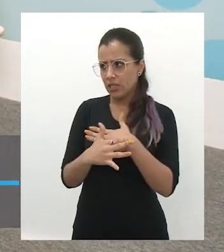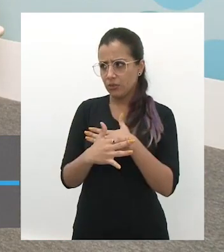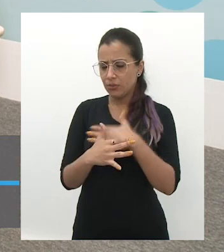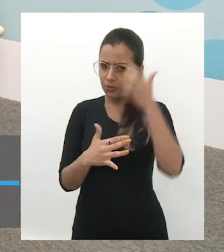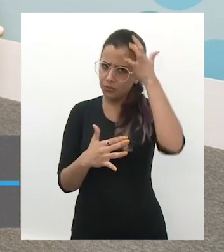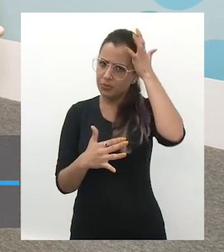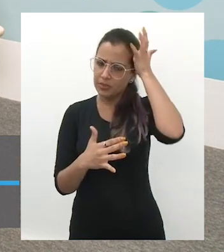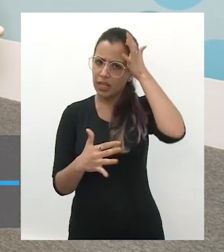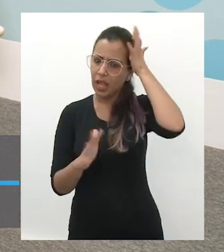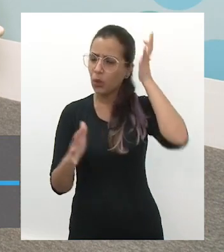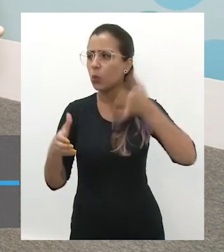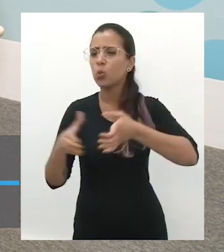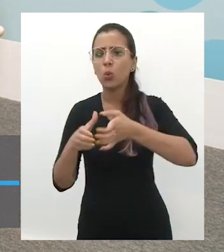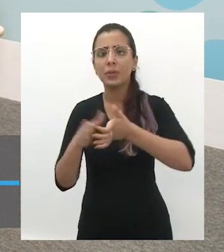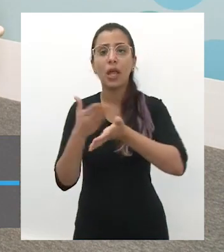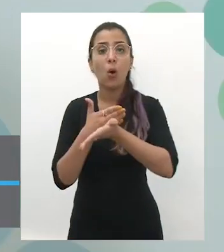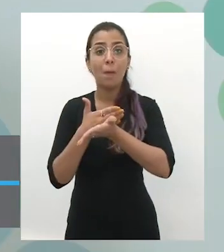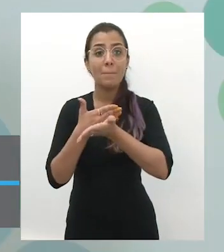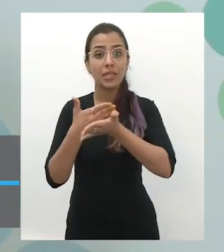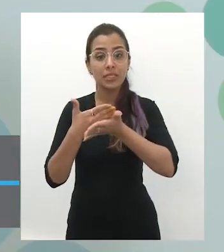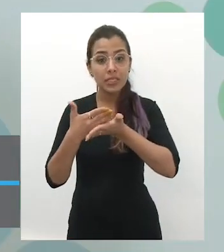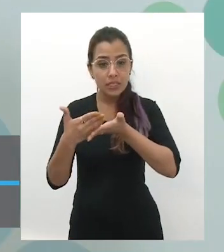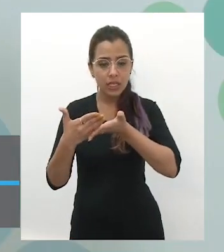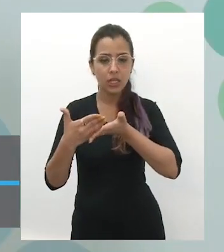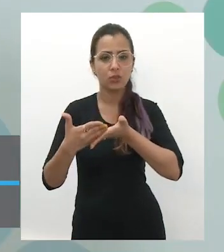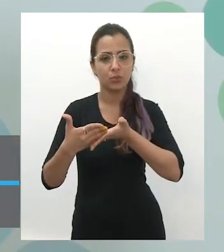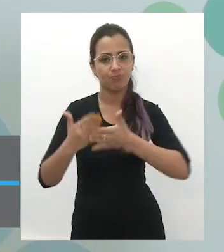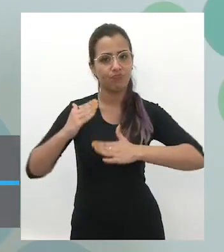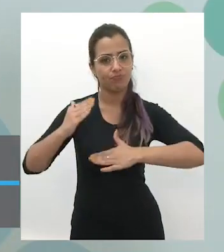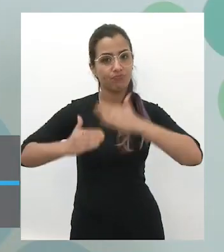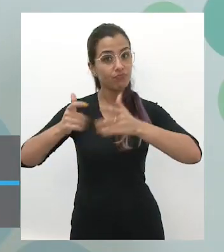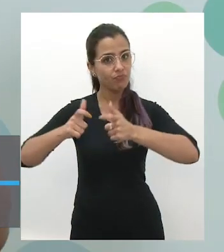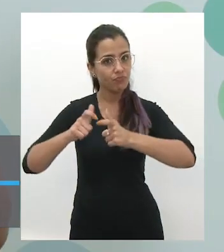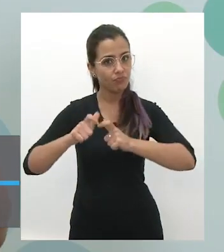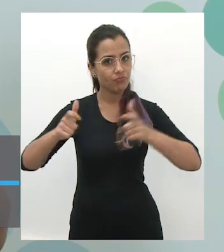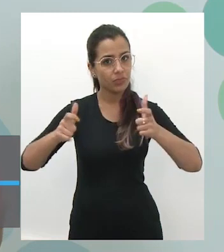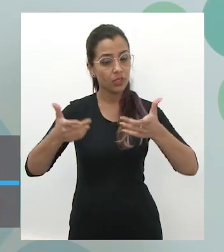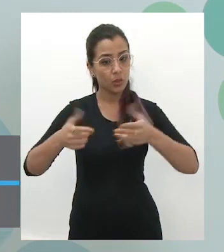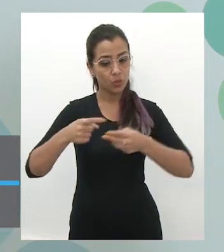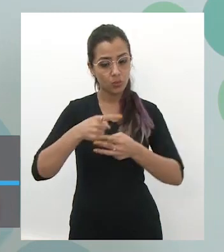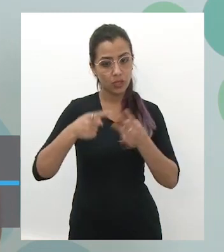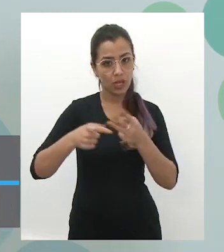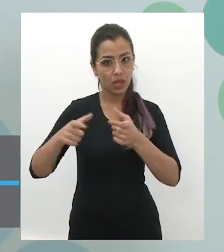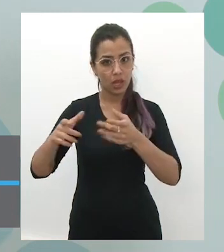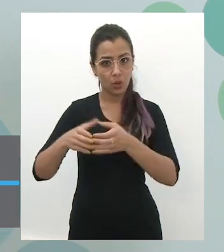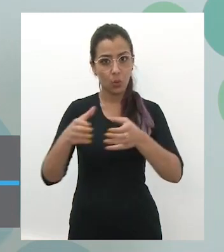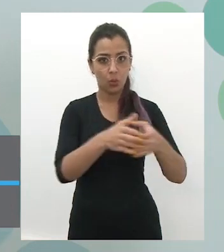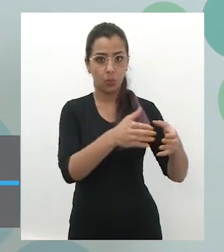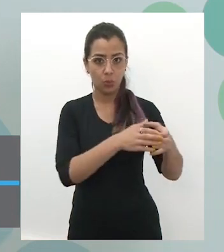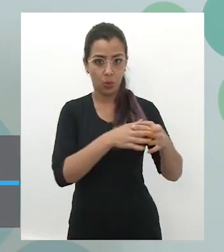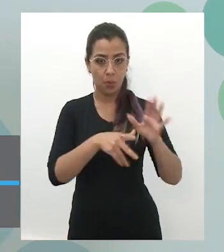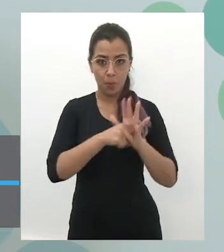ainda grupos que estão começando. Então, esses três grupos, que são os gregos, que estão ali já expandindo,